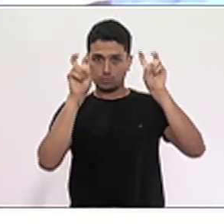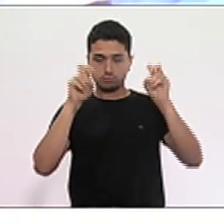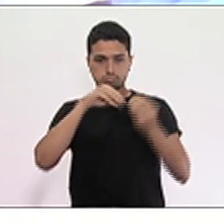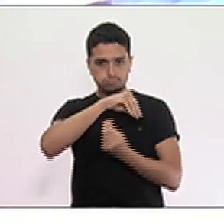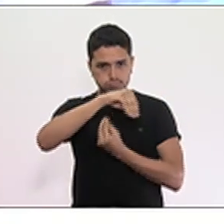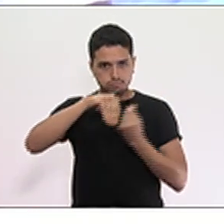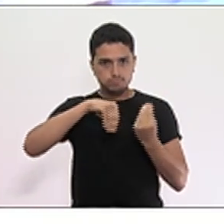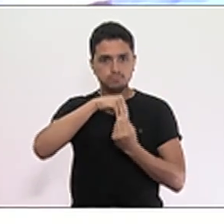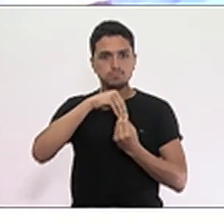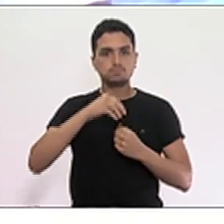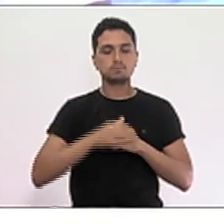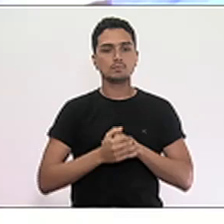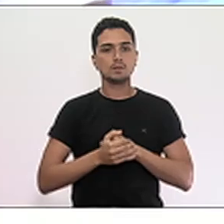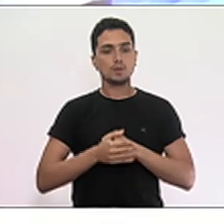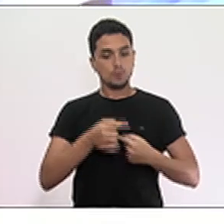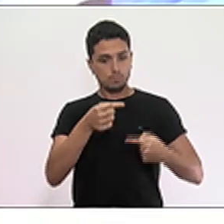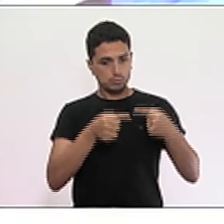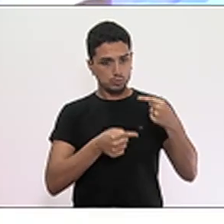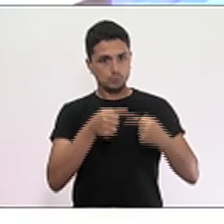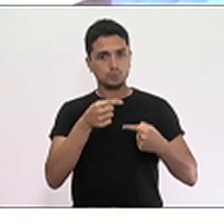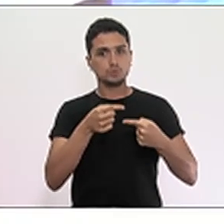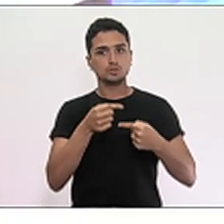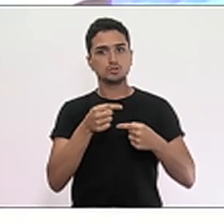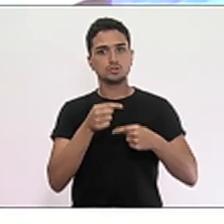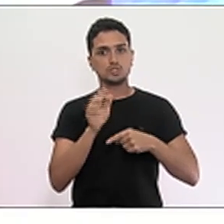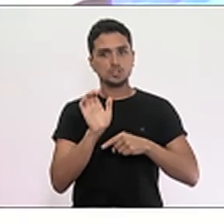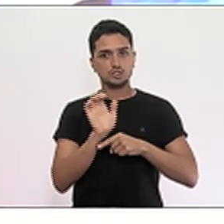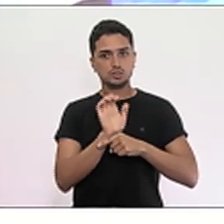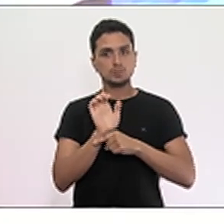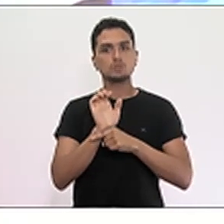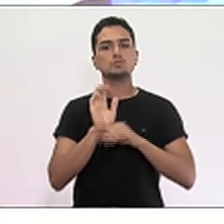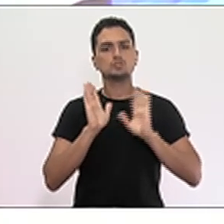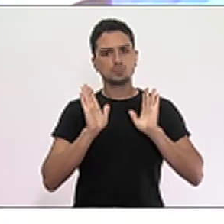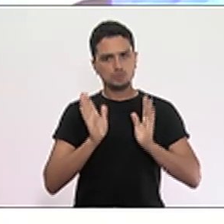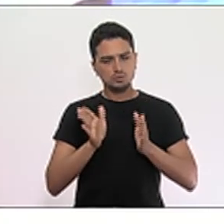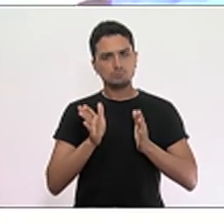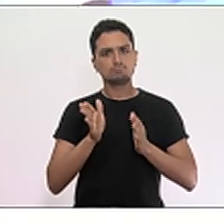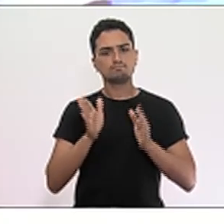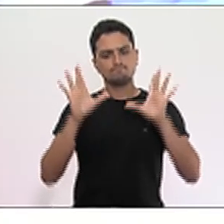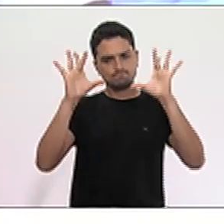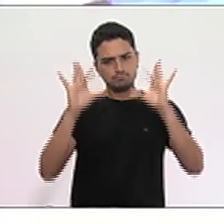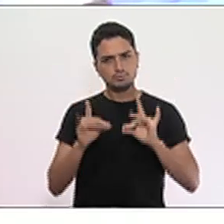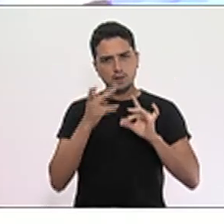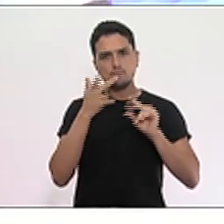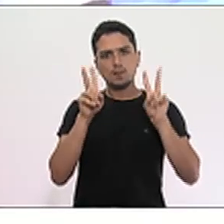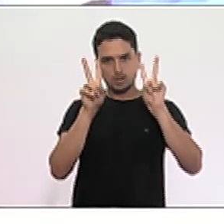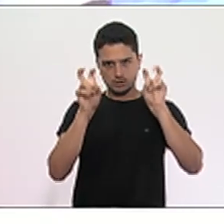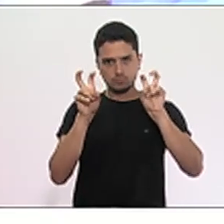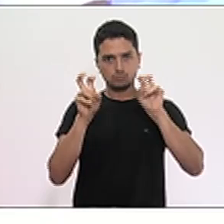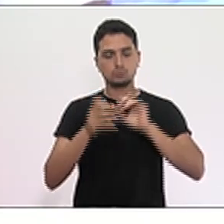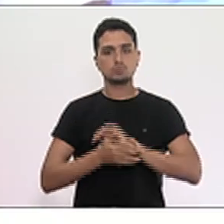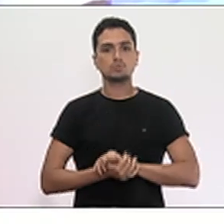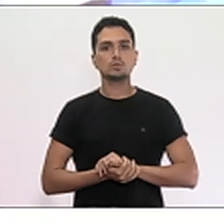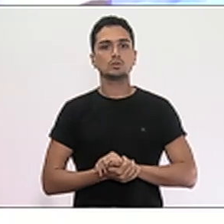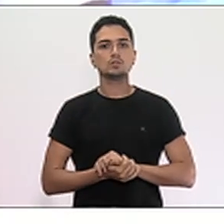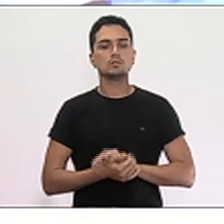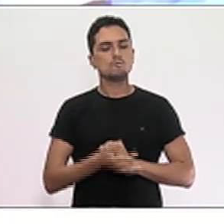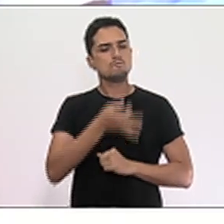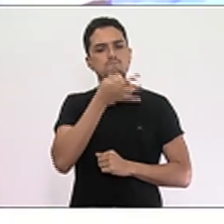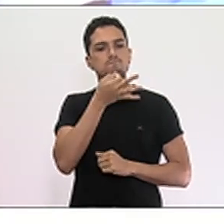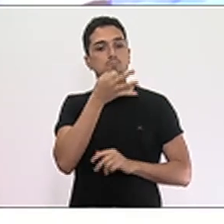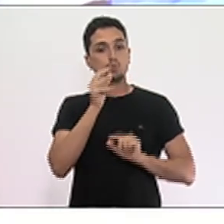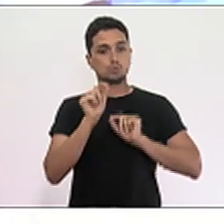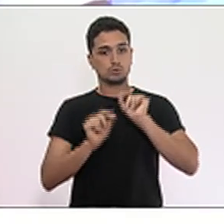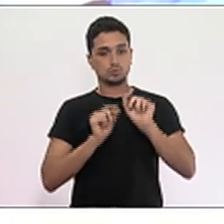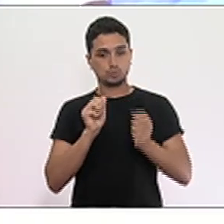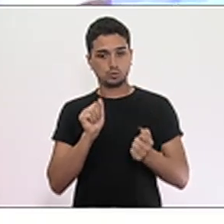A política estadual já escreve isso, enfatiza isso, e eu acho que, junto com os comitês,